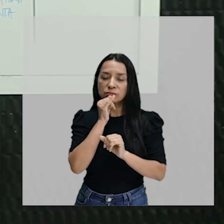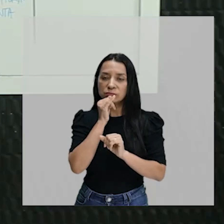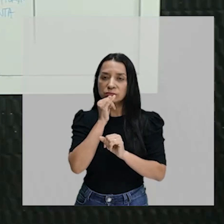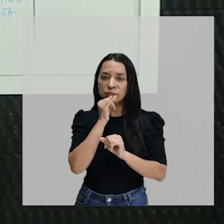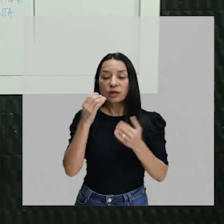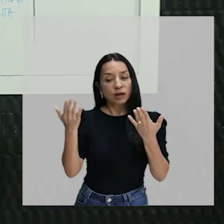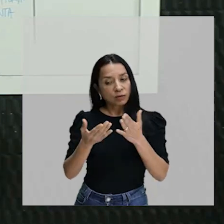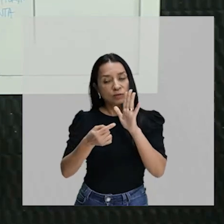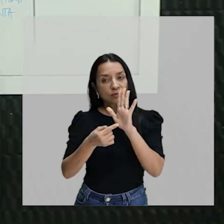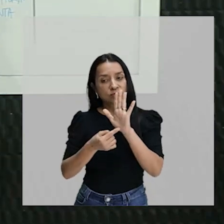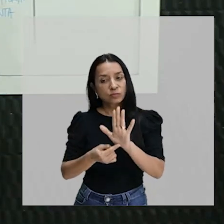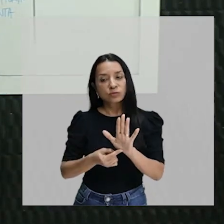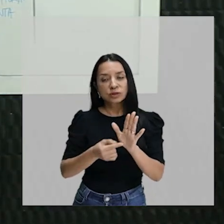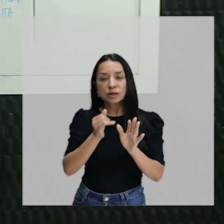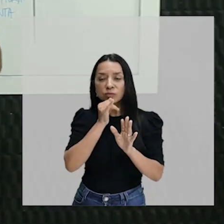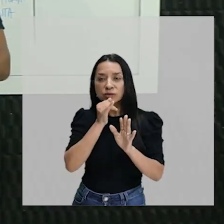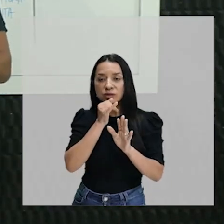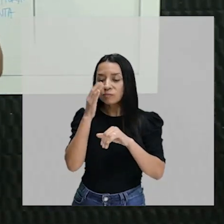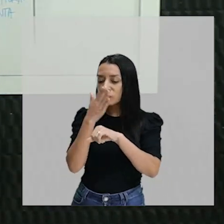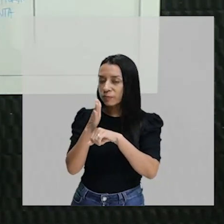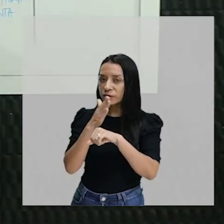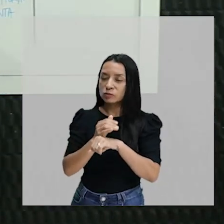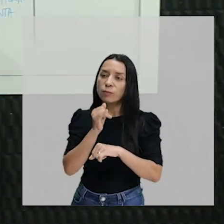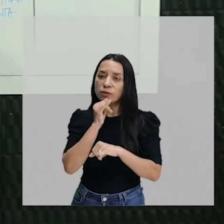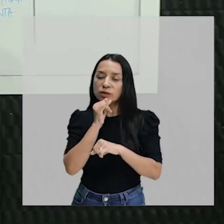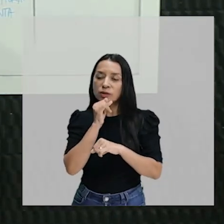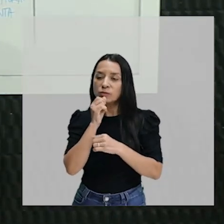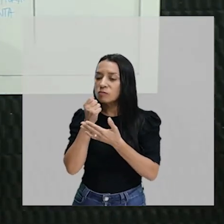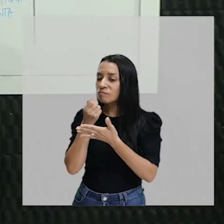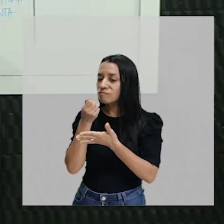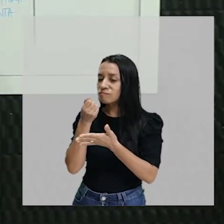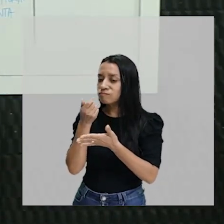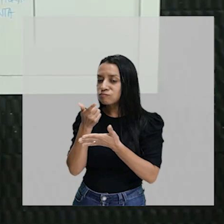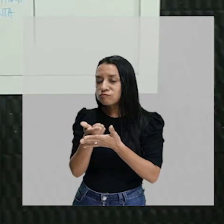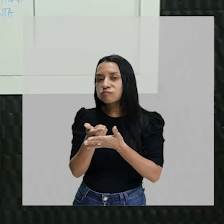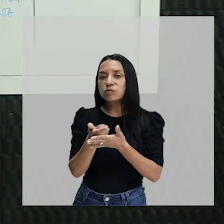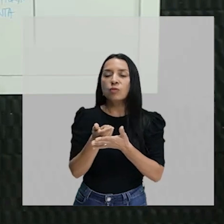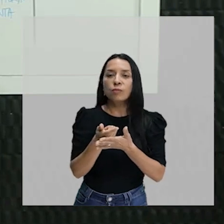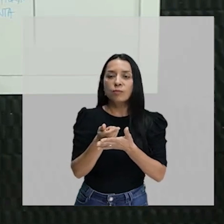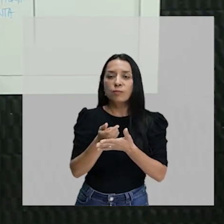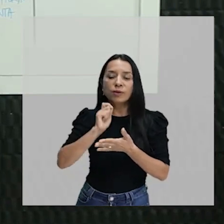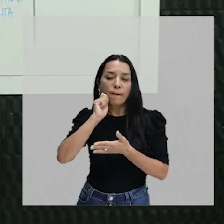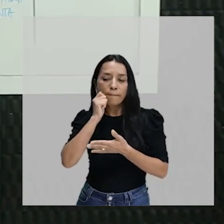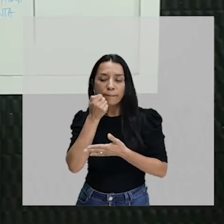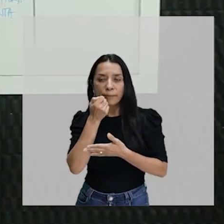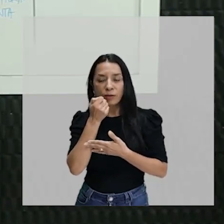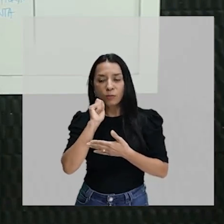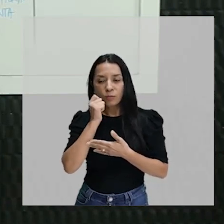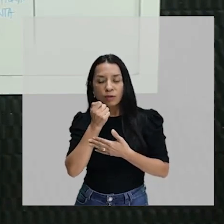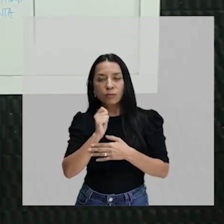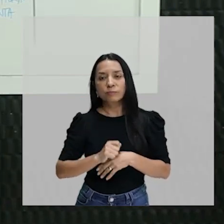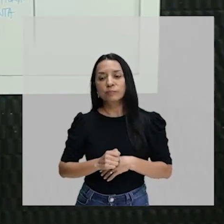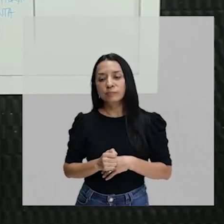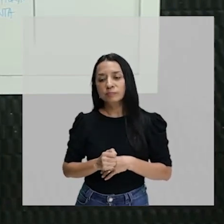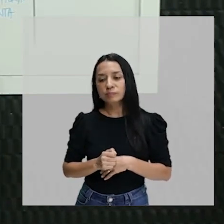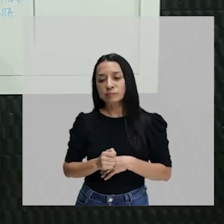prático olha tu vai resolver comprar pão põe na padaria eu vou comprar aqui 10 pães beleza